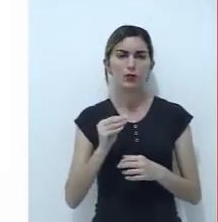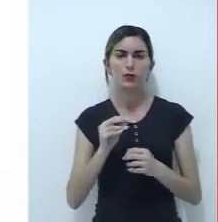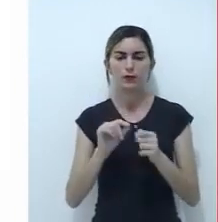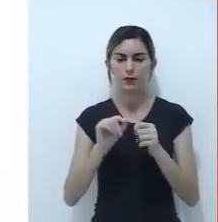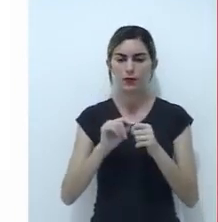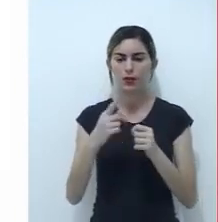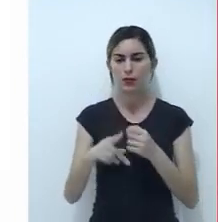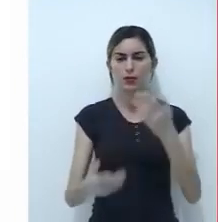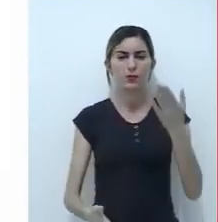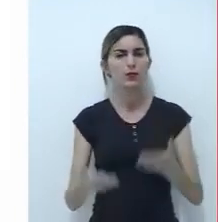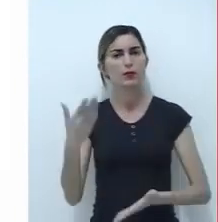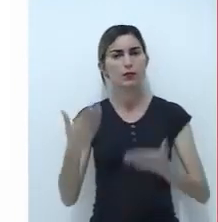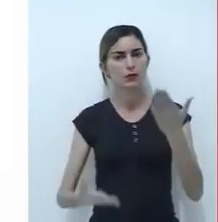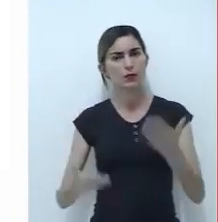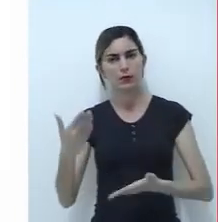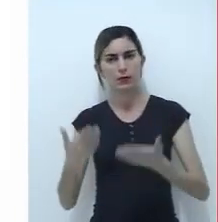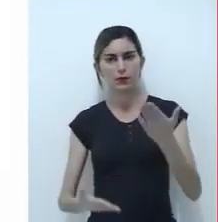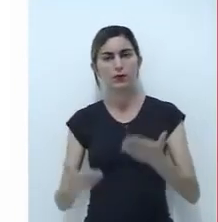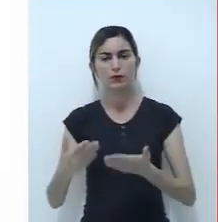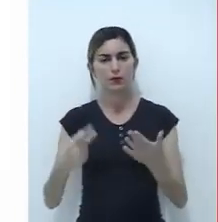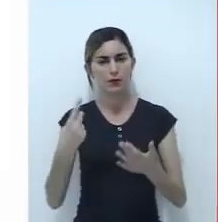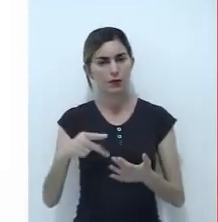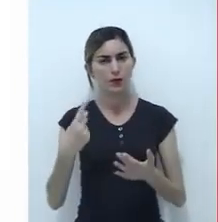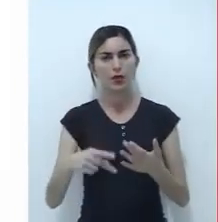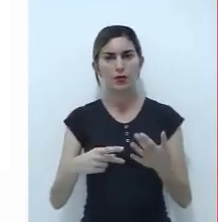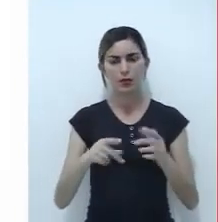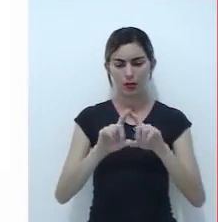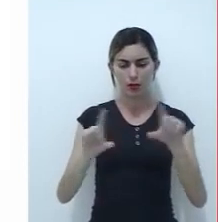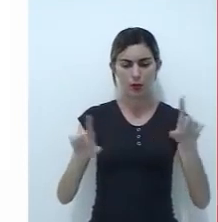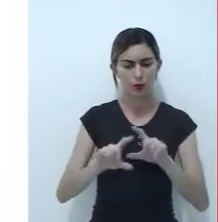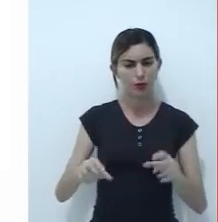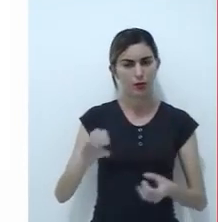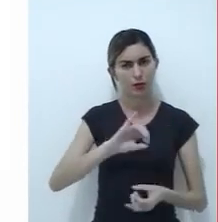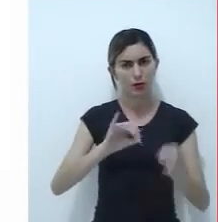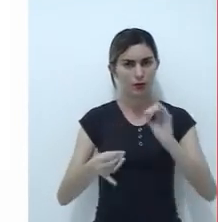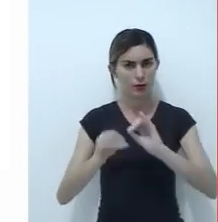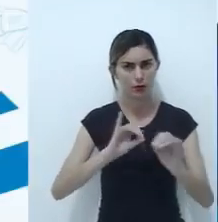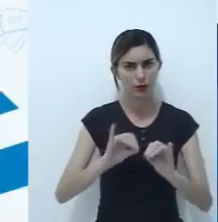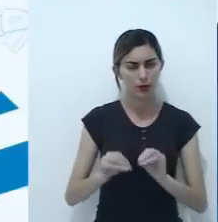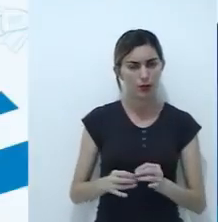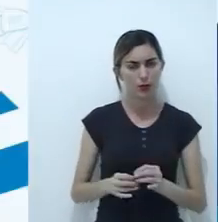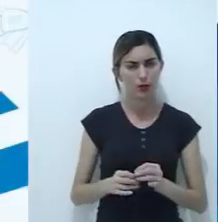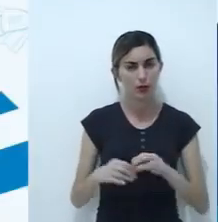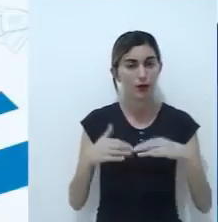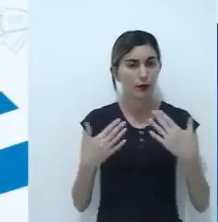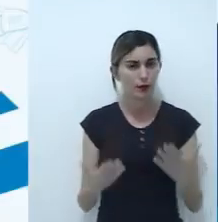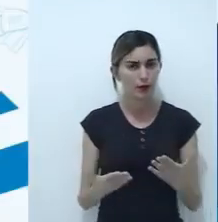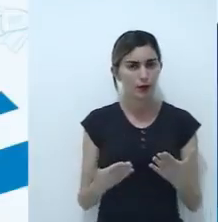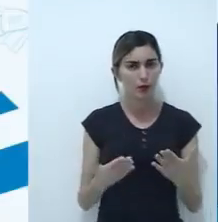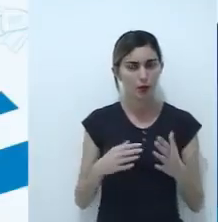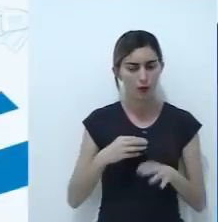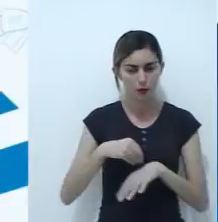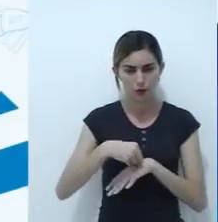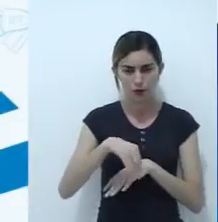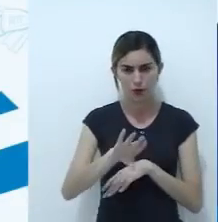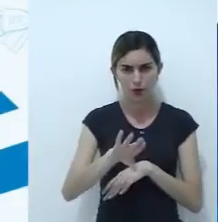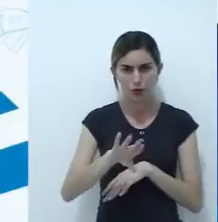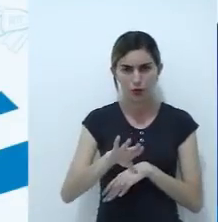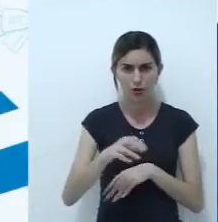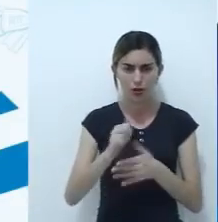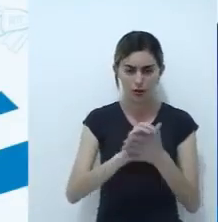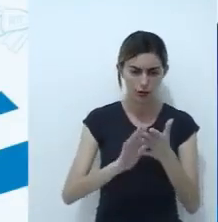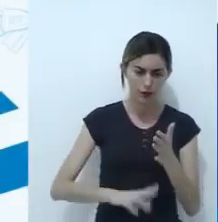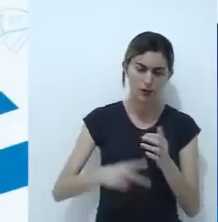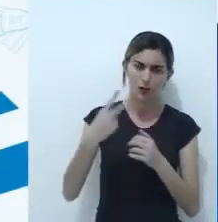fazer esse balanceamento dessas equações químicas. Então, pessoal, vou deixar